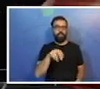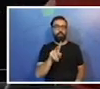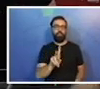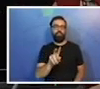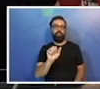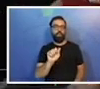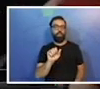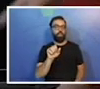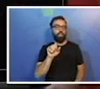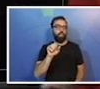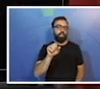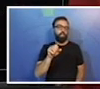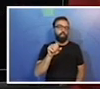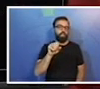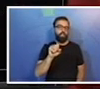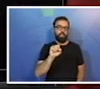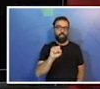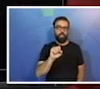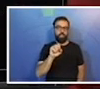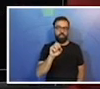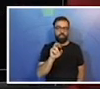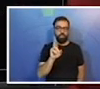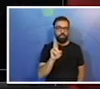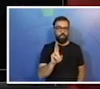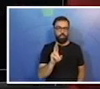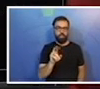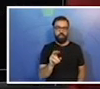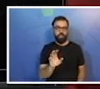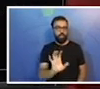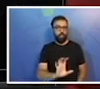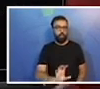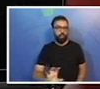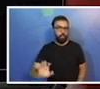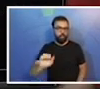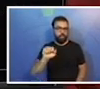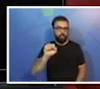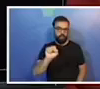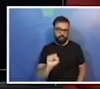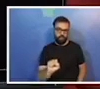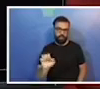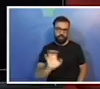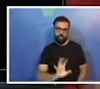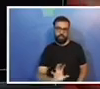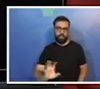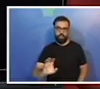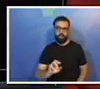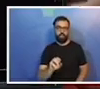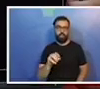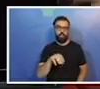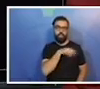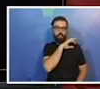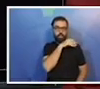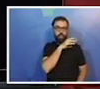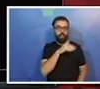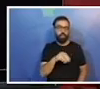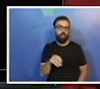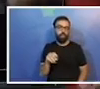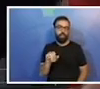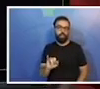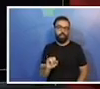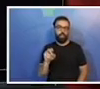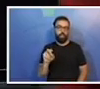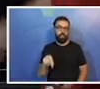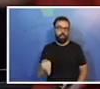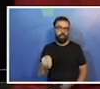Quando levaram ele para o Sul, ele também não era lá do Sul. Então, lá também ele virou uma espécie